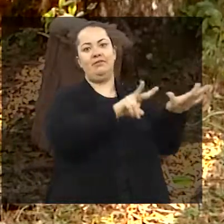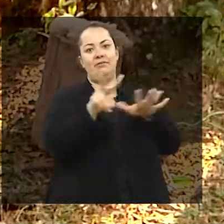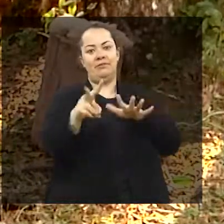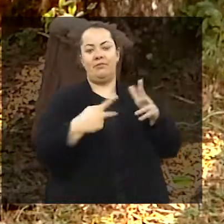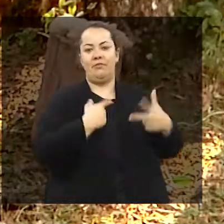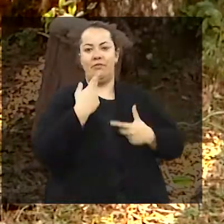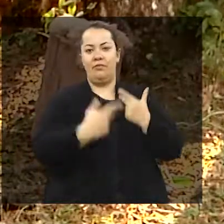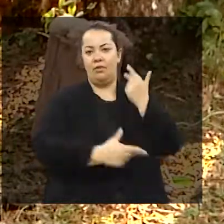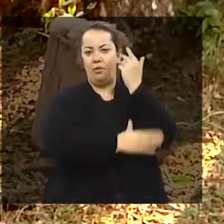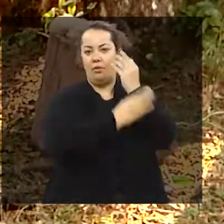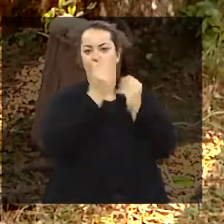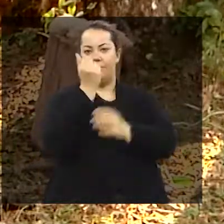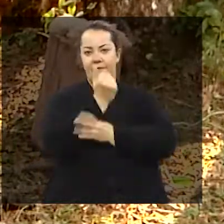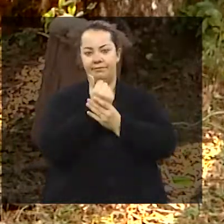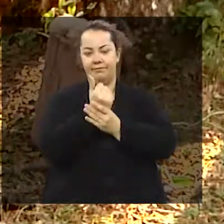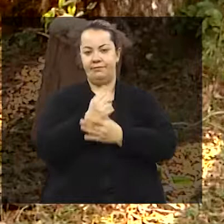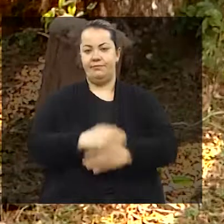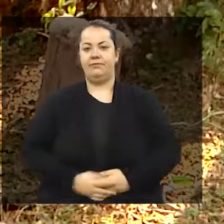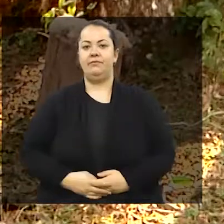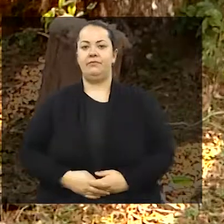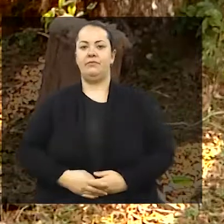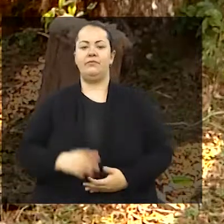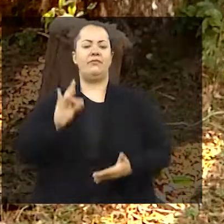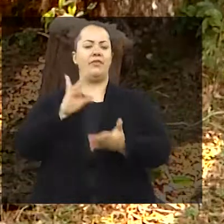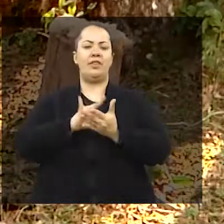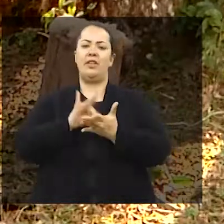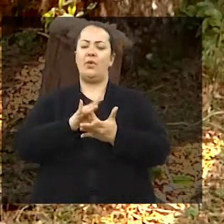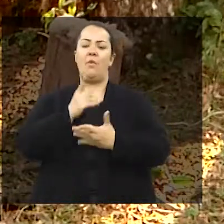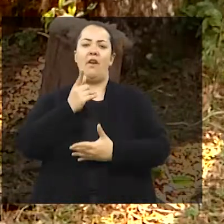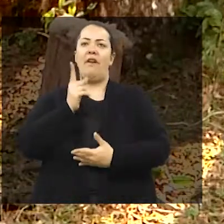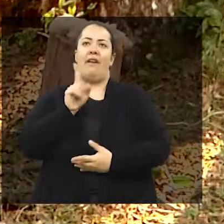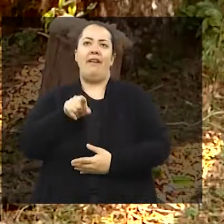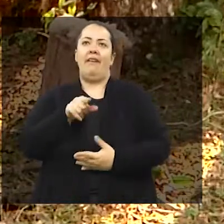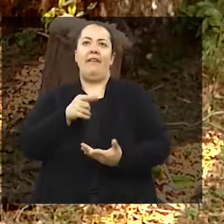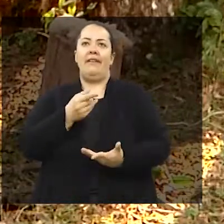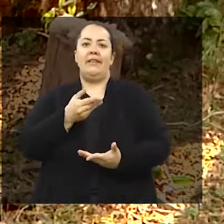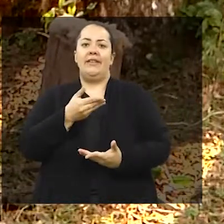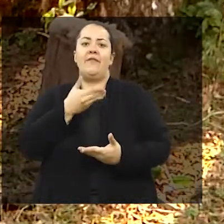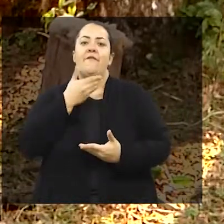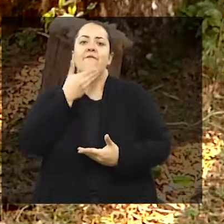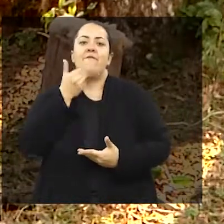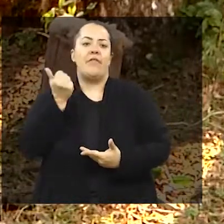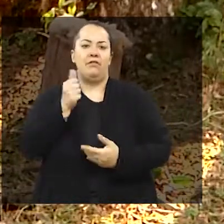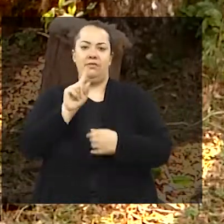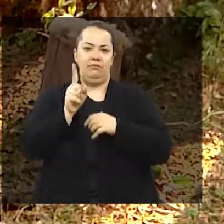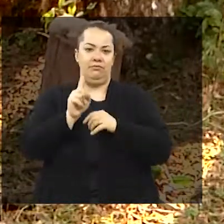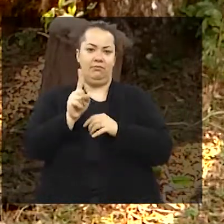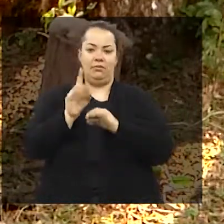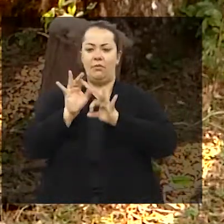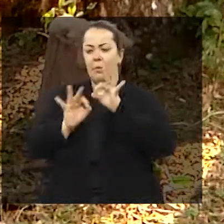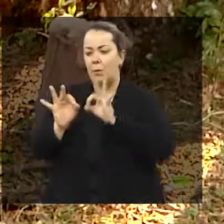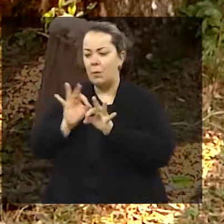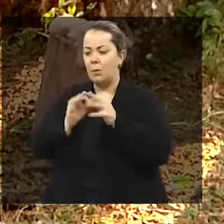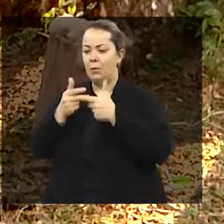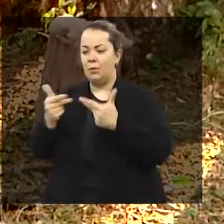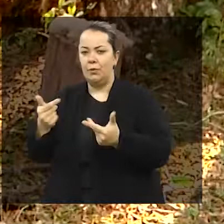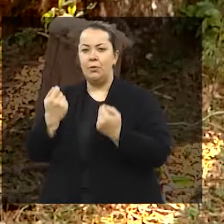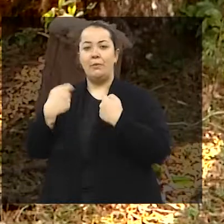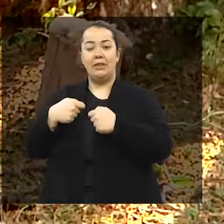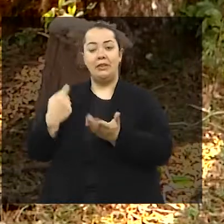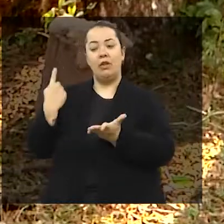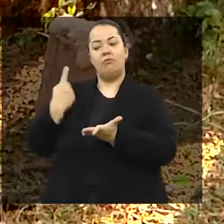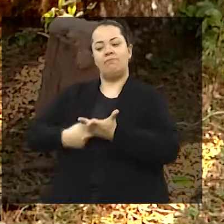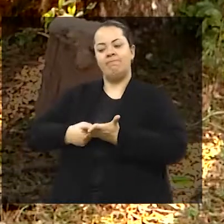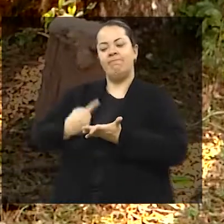apoio então quando nós criamos o acampamento farroupilha não era que a semana farroupilha fosse o acampamento